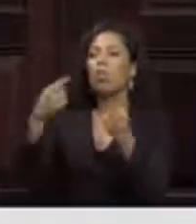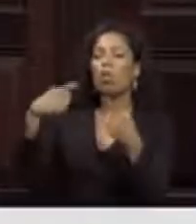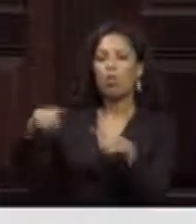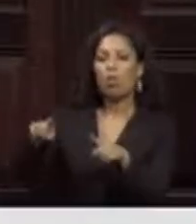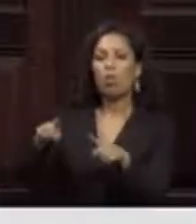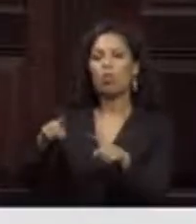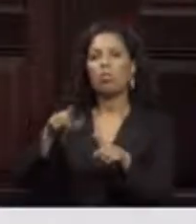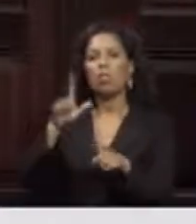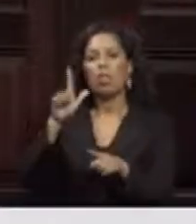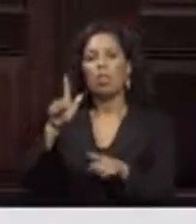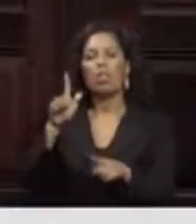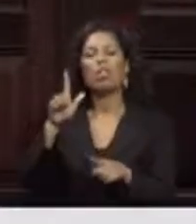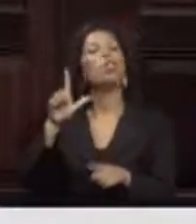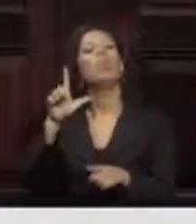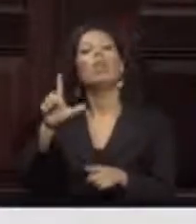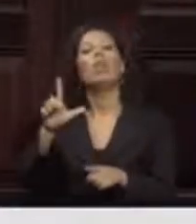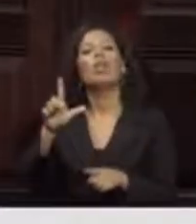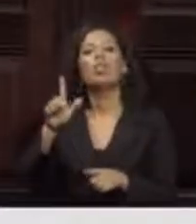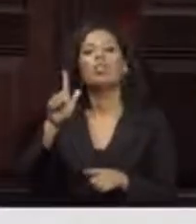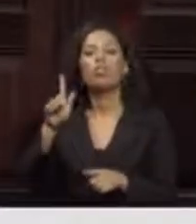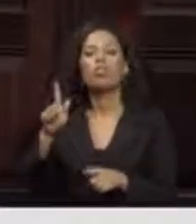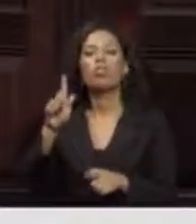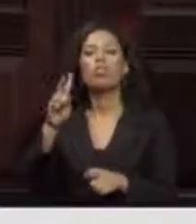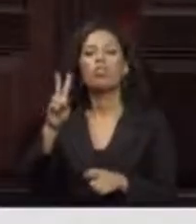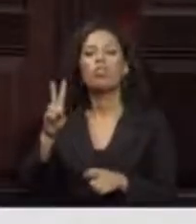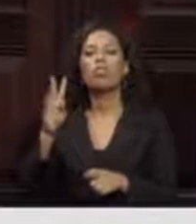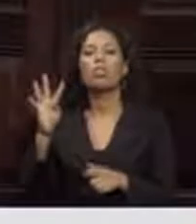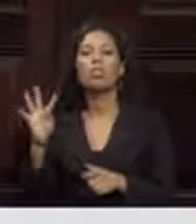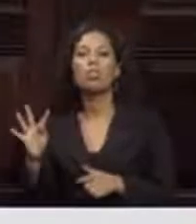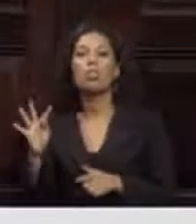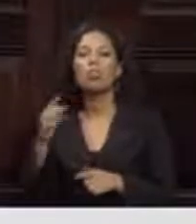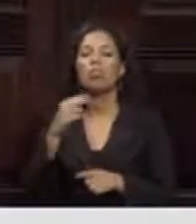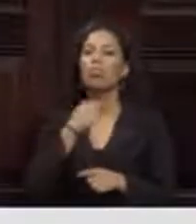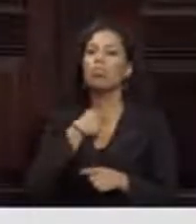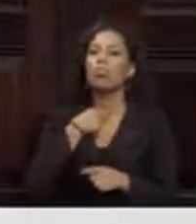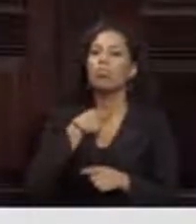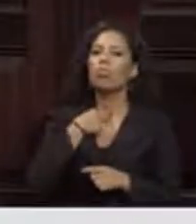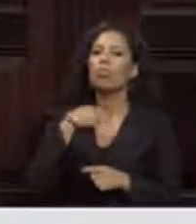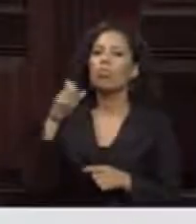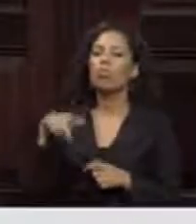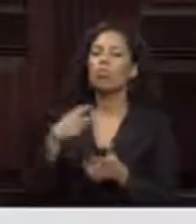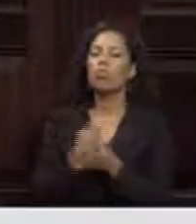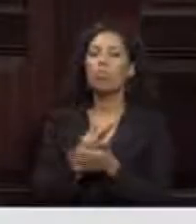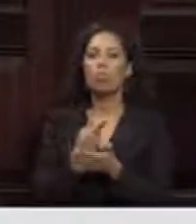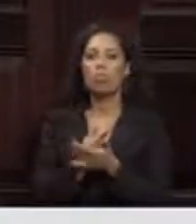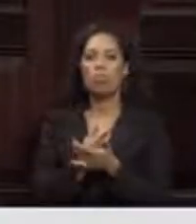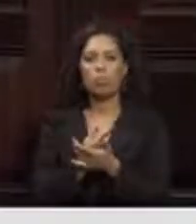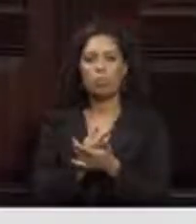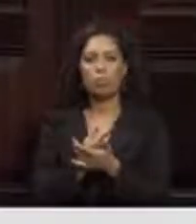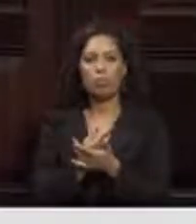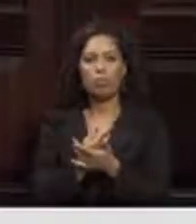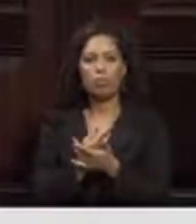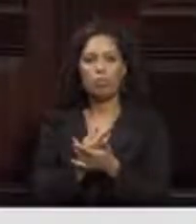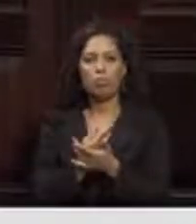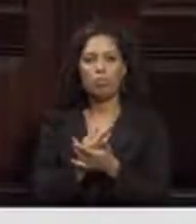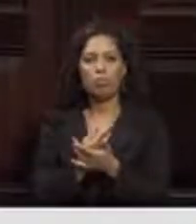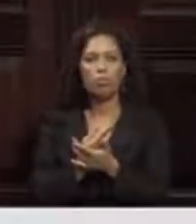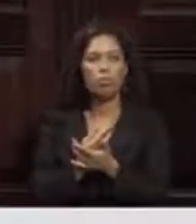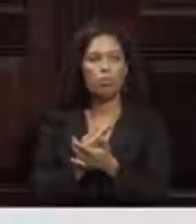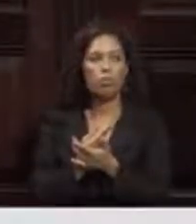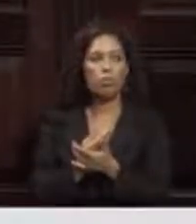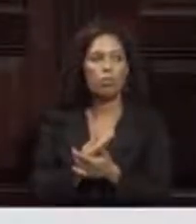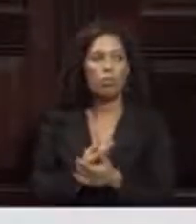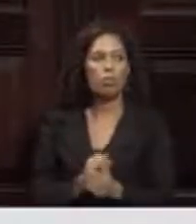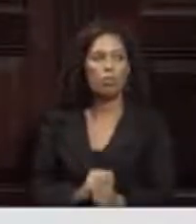existente, apresentamos o outro projeto, emendando para que o dia passasse a ser 28 de junho. E eu